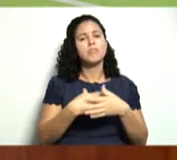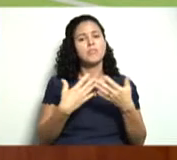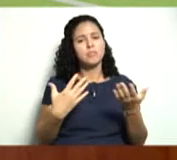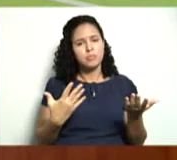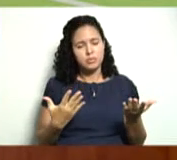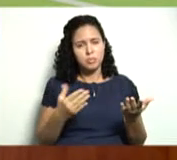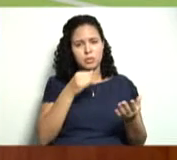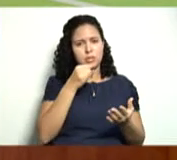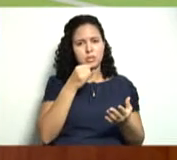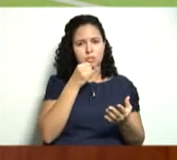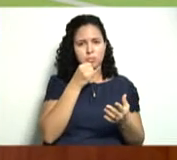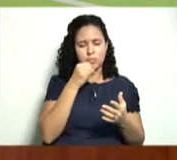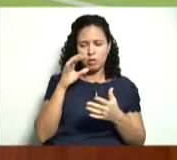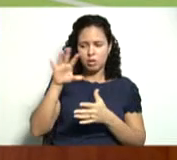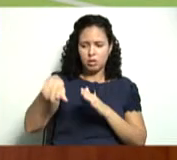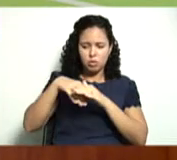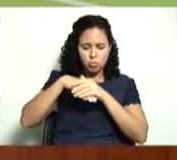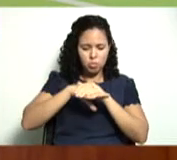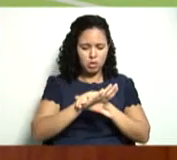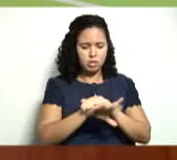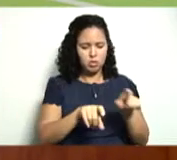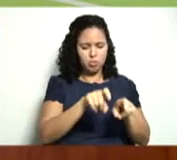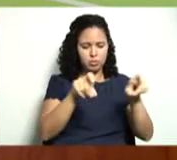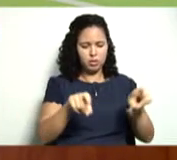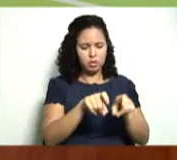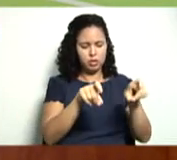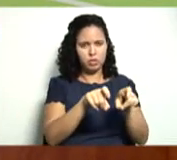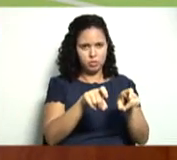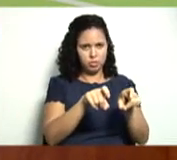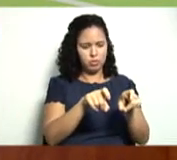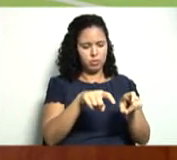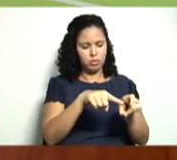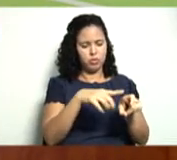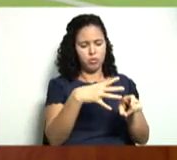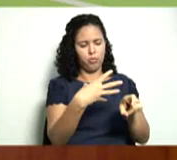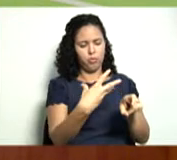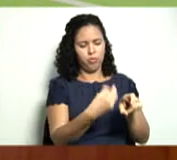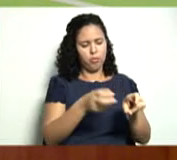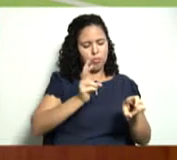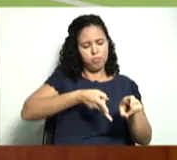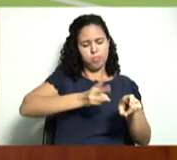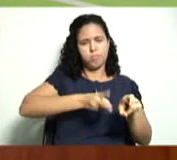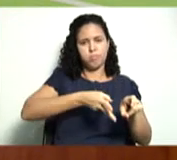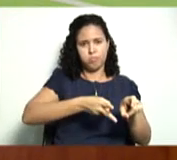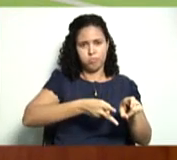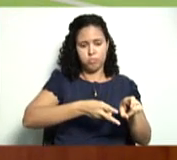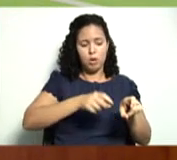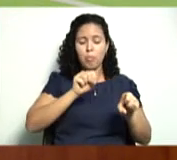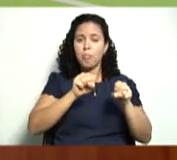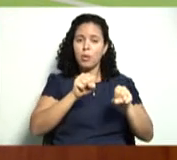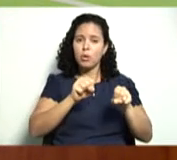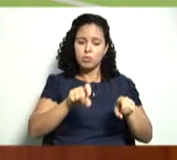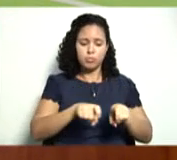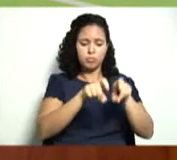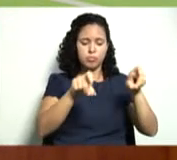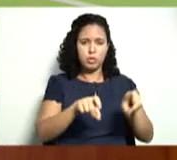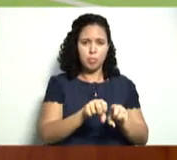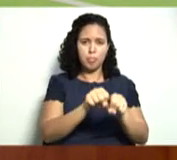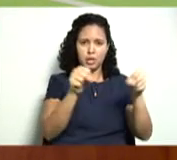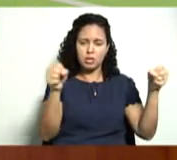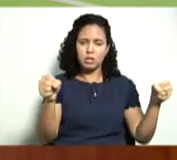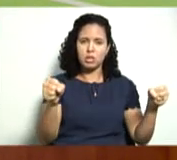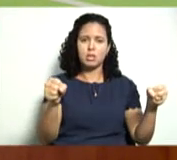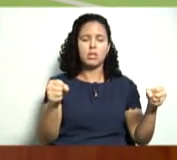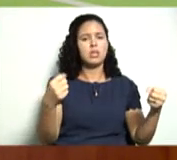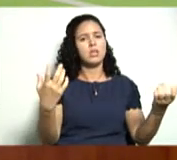então você não tem uma segurança que às vezes pode ter algum comprometimento da parte física sei se vocês estão lembrados da